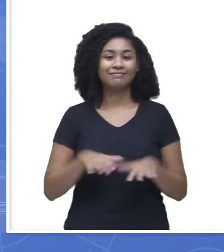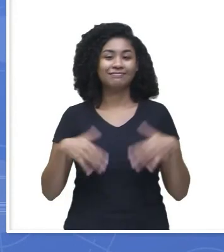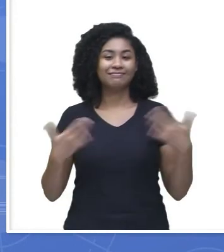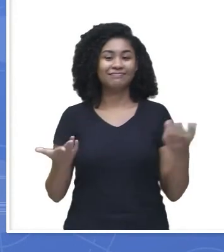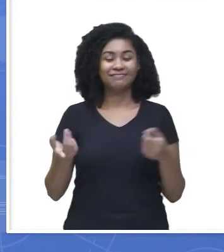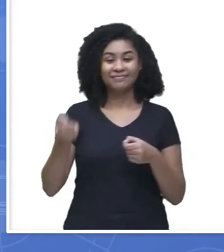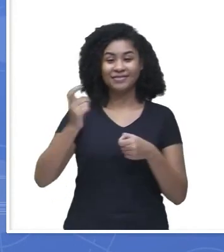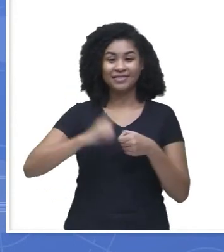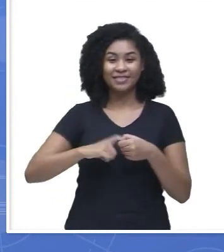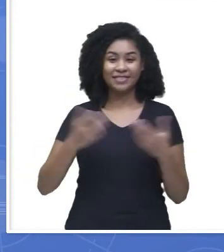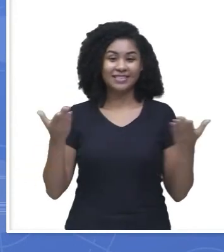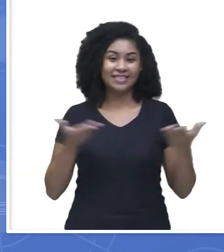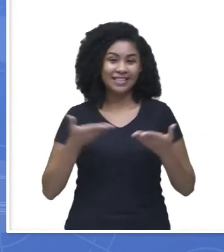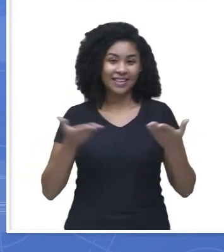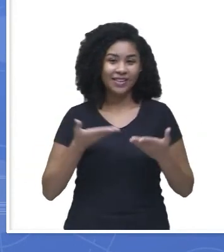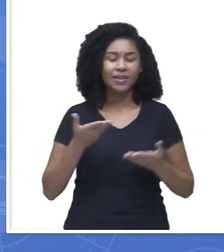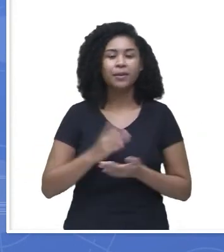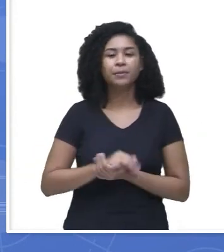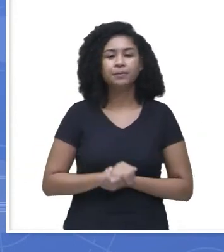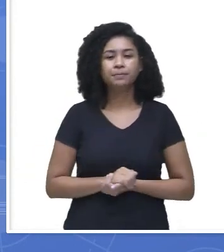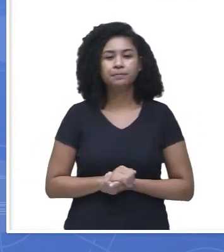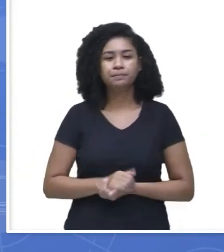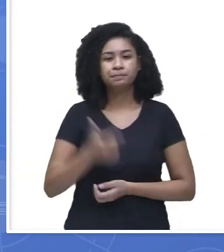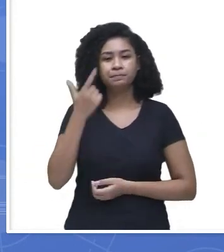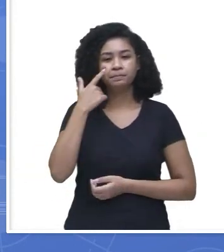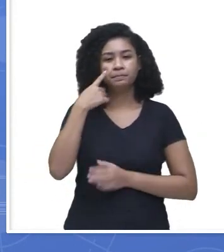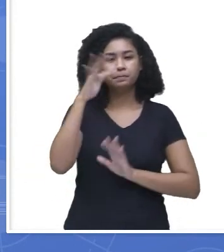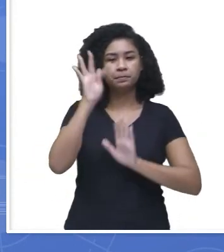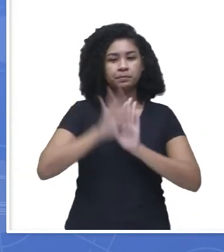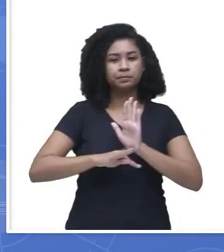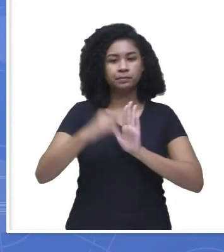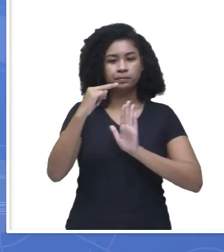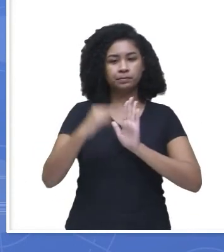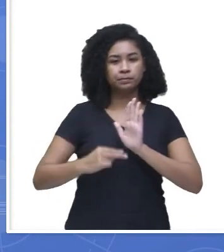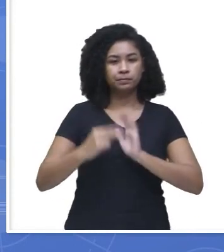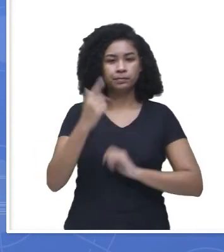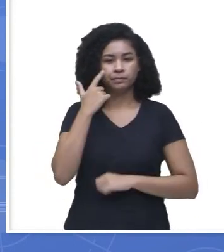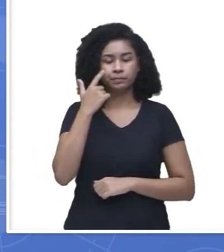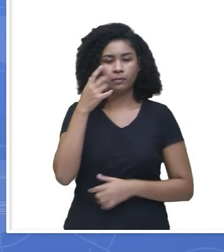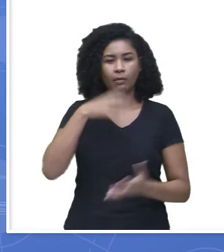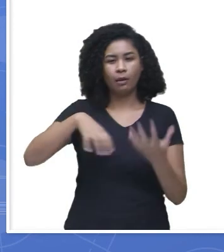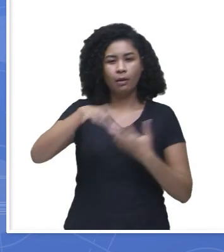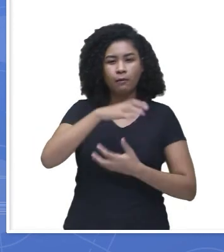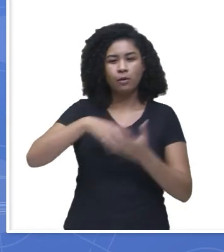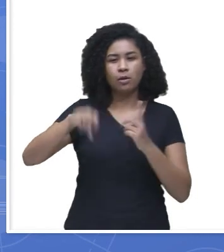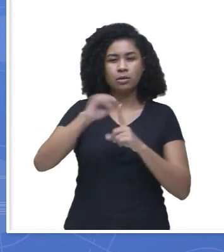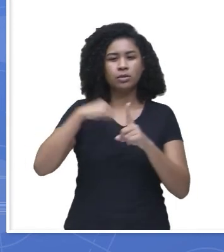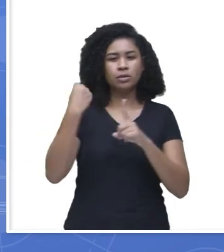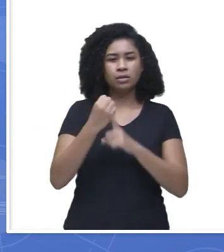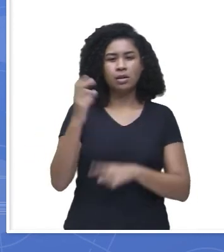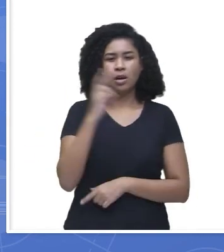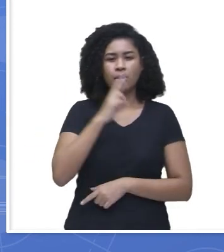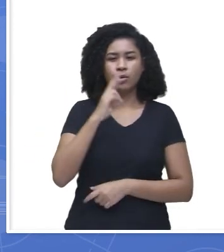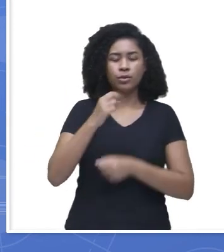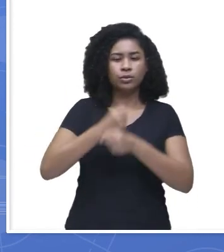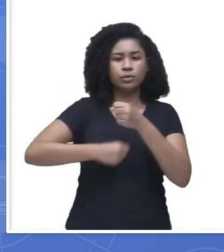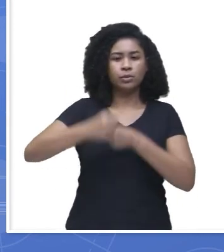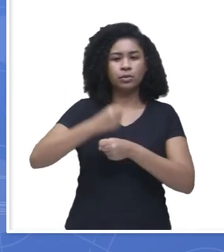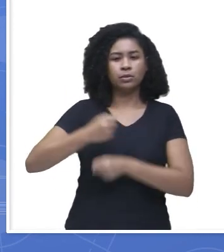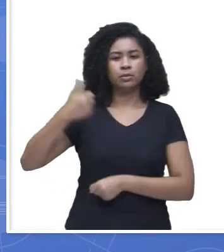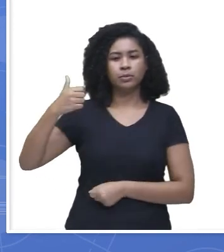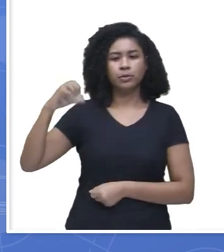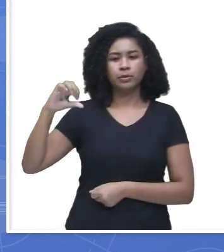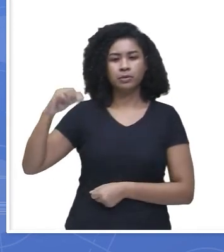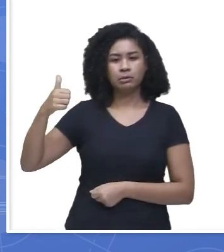Voltamos então, terceirão. Vamos à interpretação? Olha só, a Revolução Socialista na Rússia de 17 foi um dos